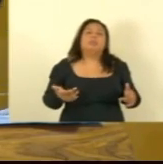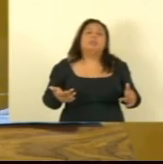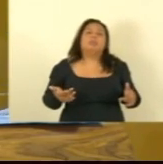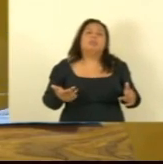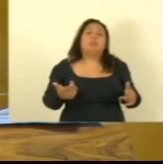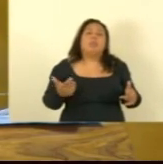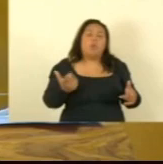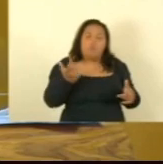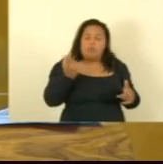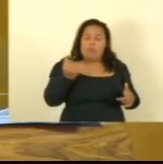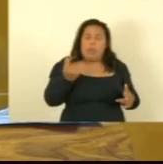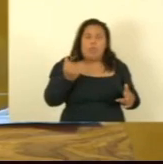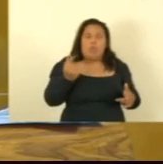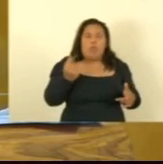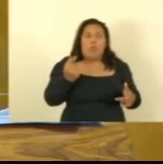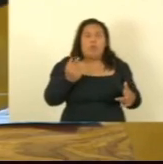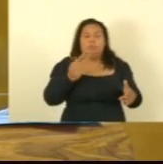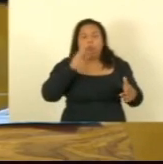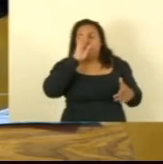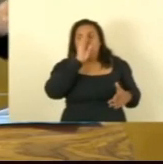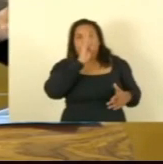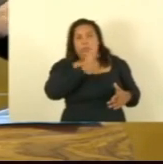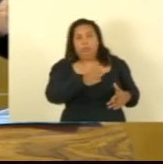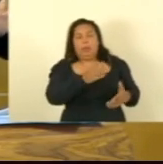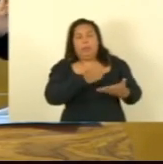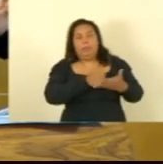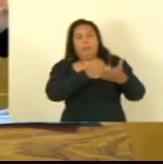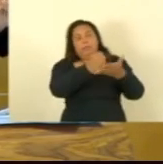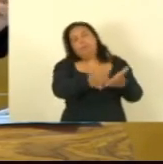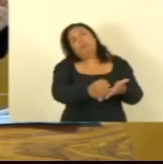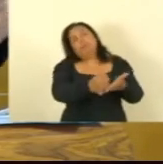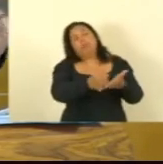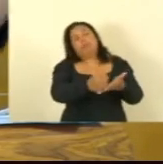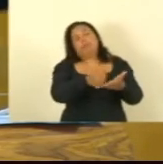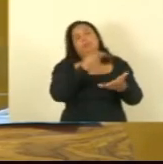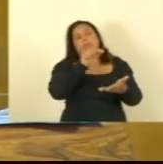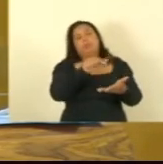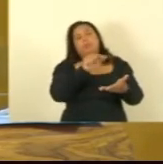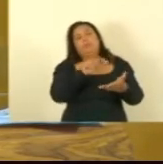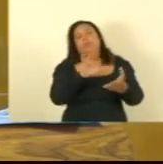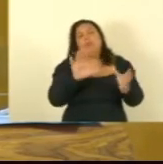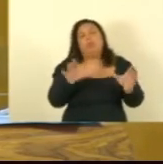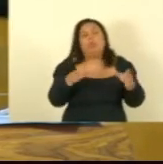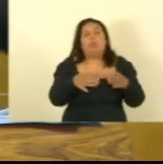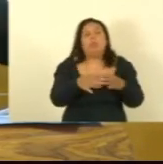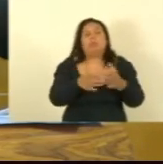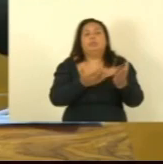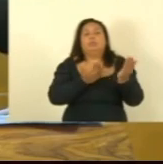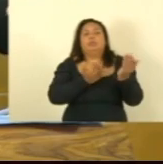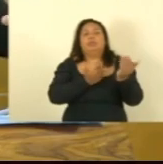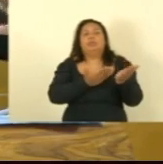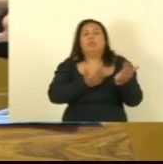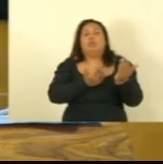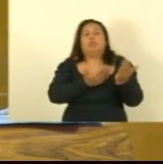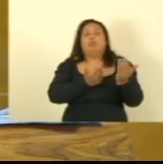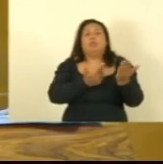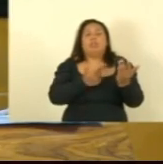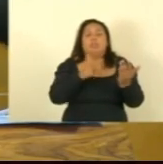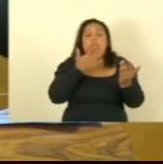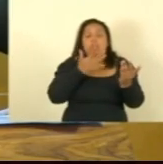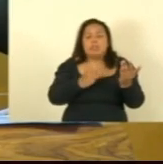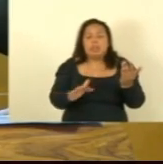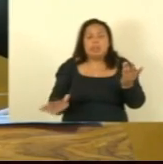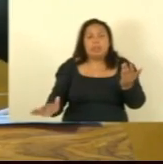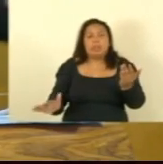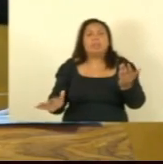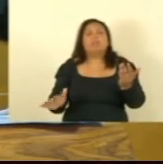uma verba para dar apoio a esses jovens, essas